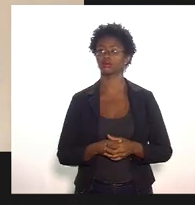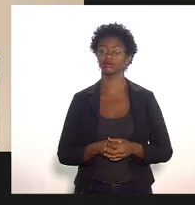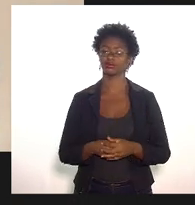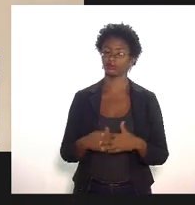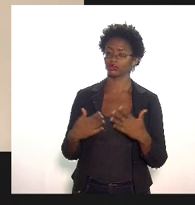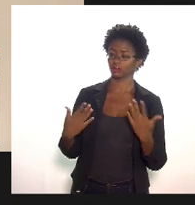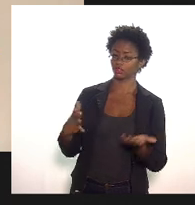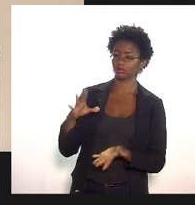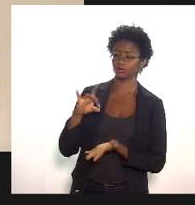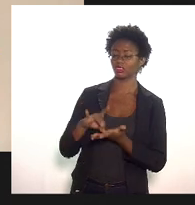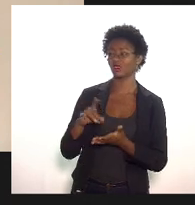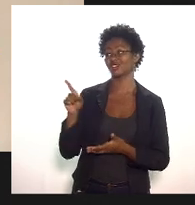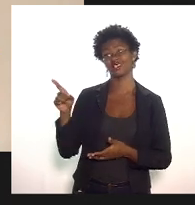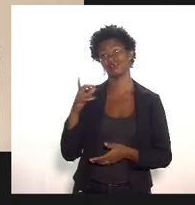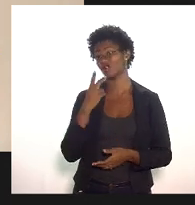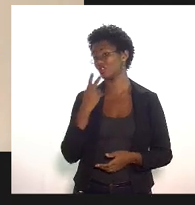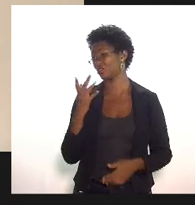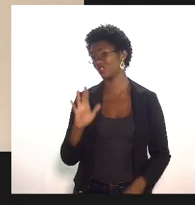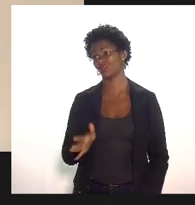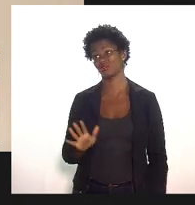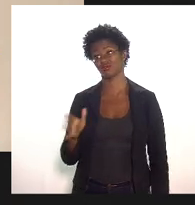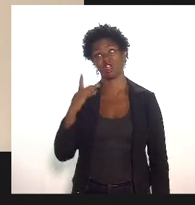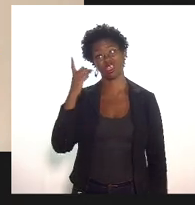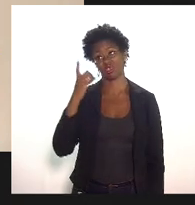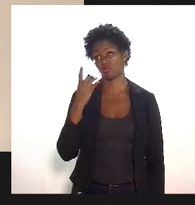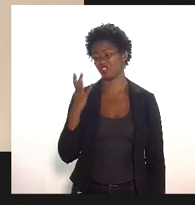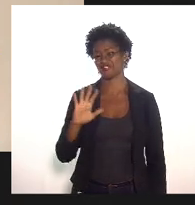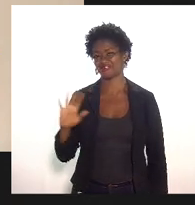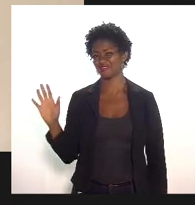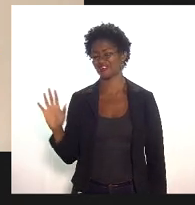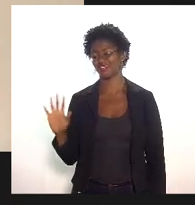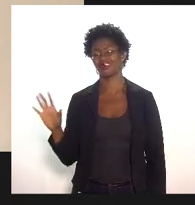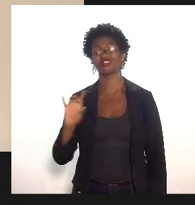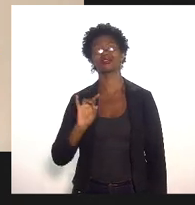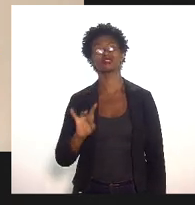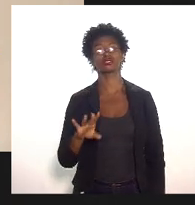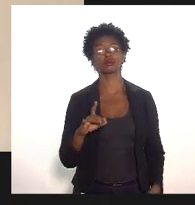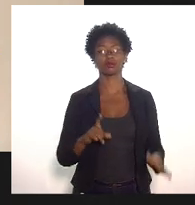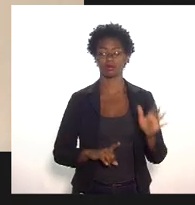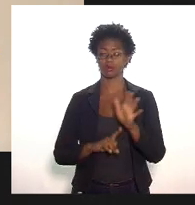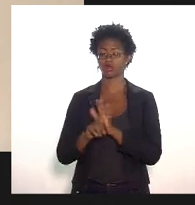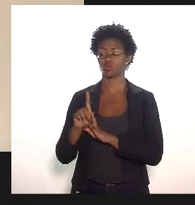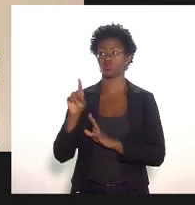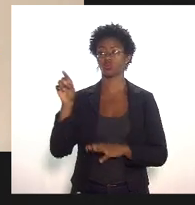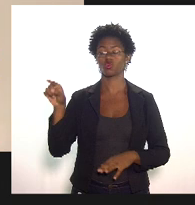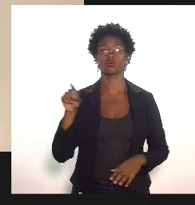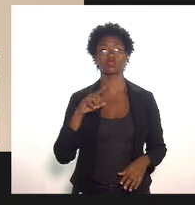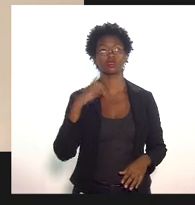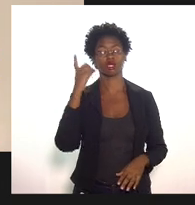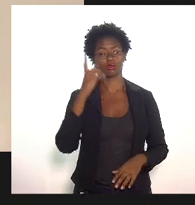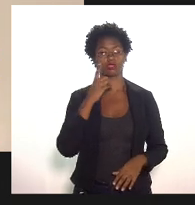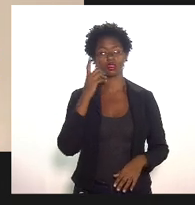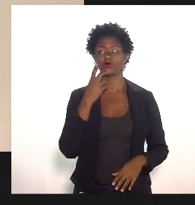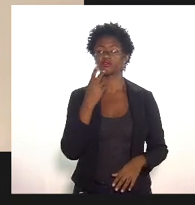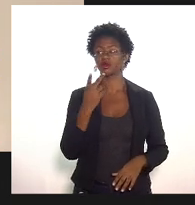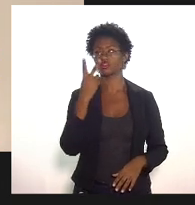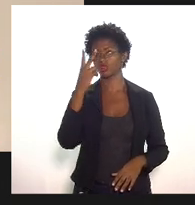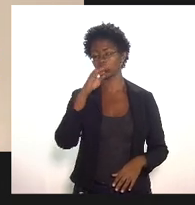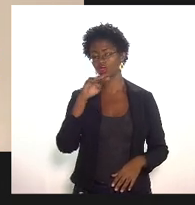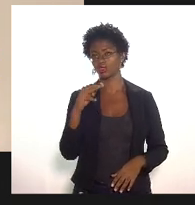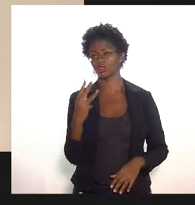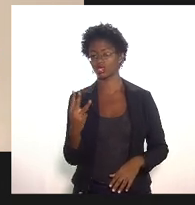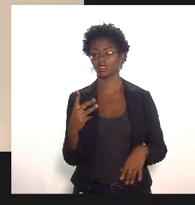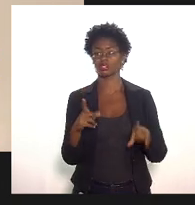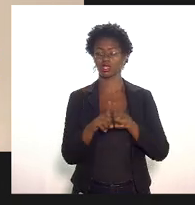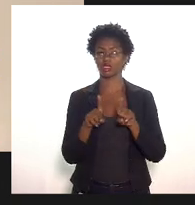verdade, ele já até finalizou, deputada, era porque a pergunta do deputado Valdec era sobre os 2/3 e sobre a questão